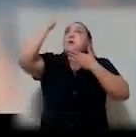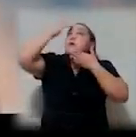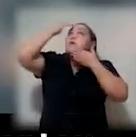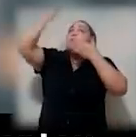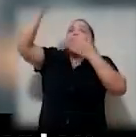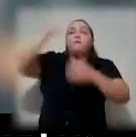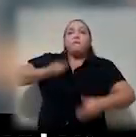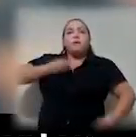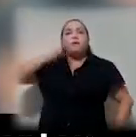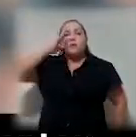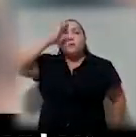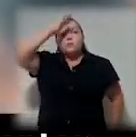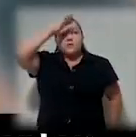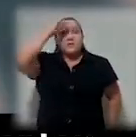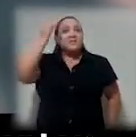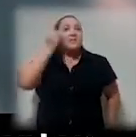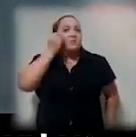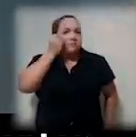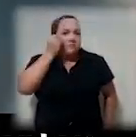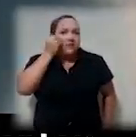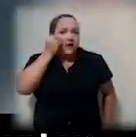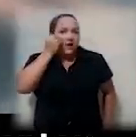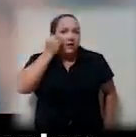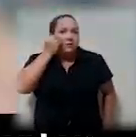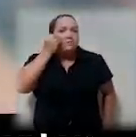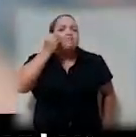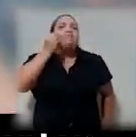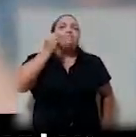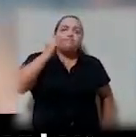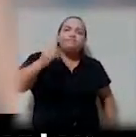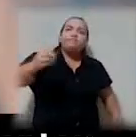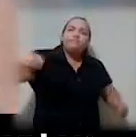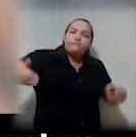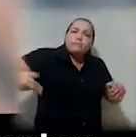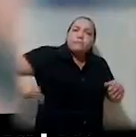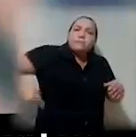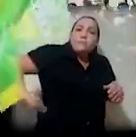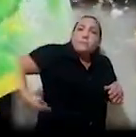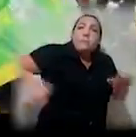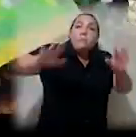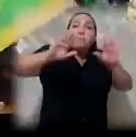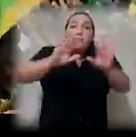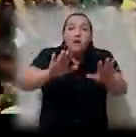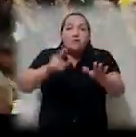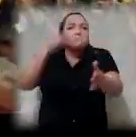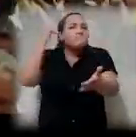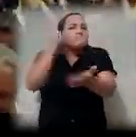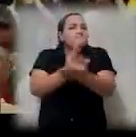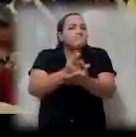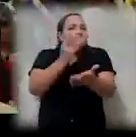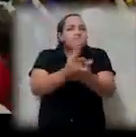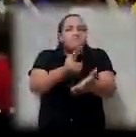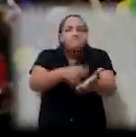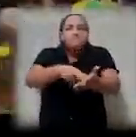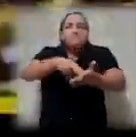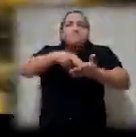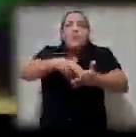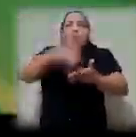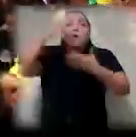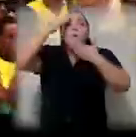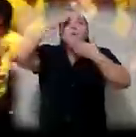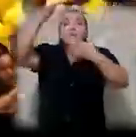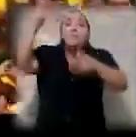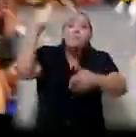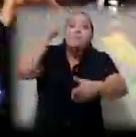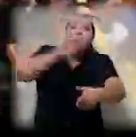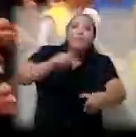Bolsonaro. Tentaram tirá-lo de combate, mas a determinação só aumentou. Gratidão pela votação no primeiro turno